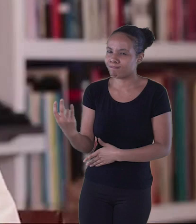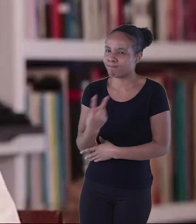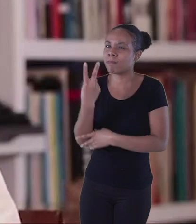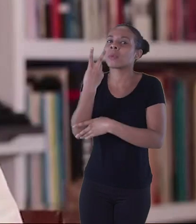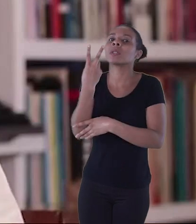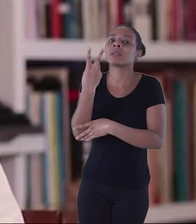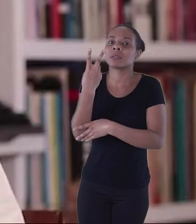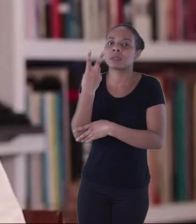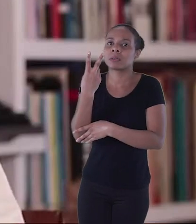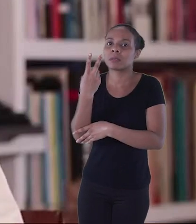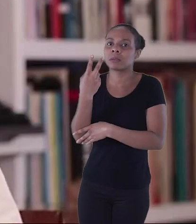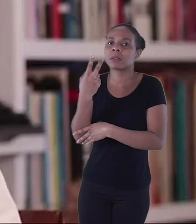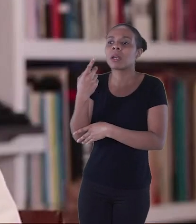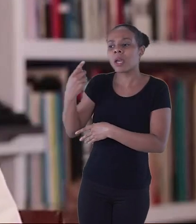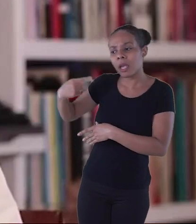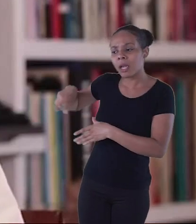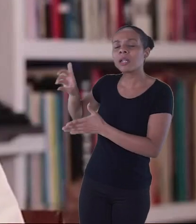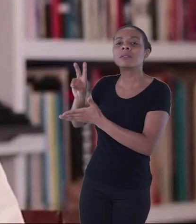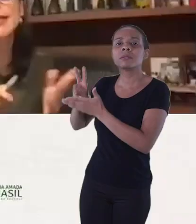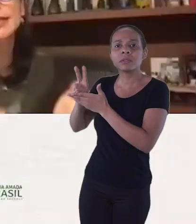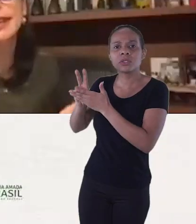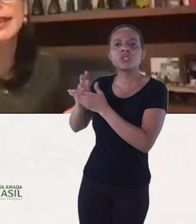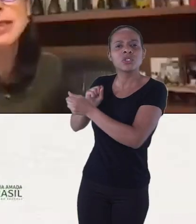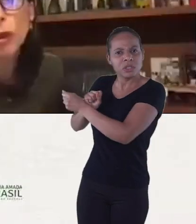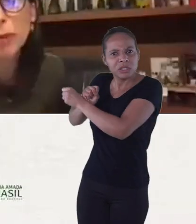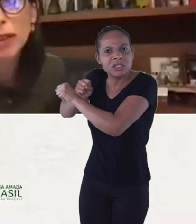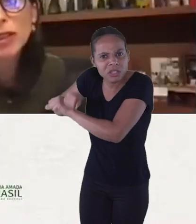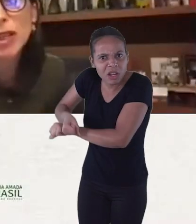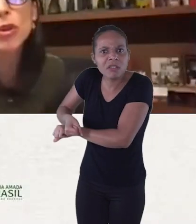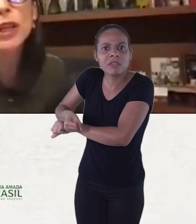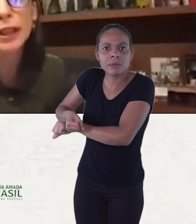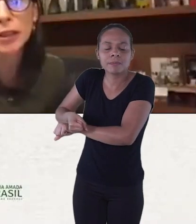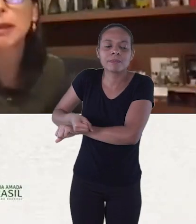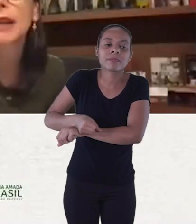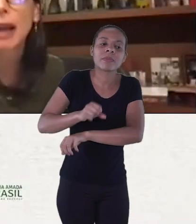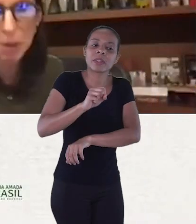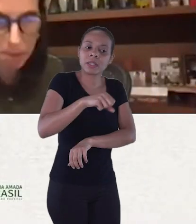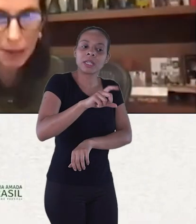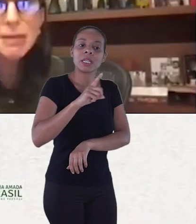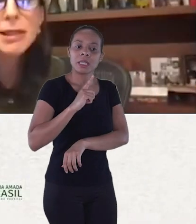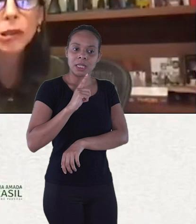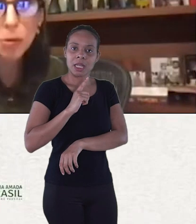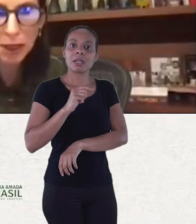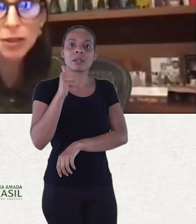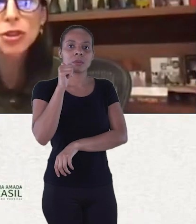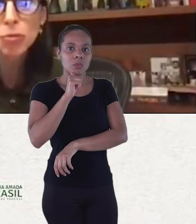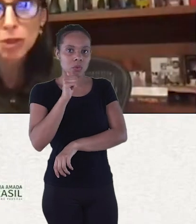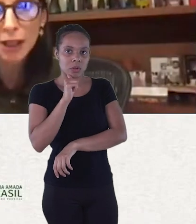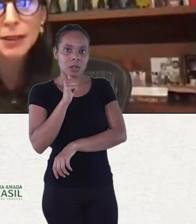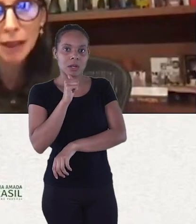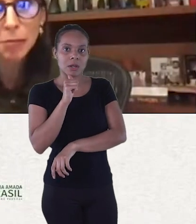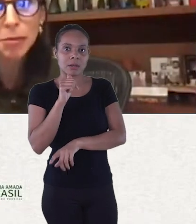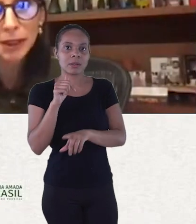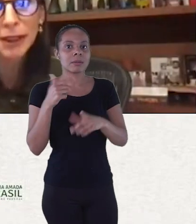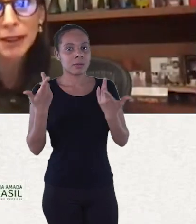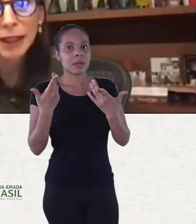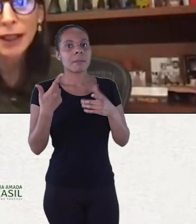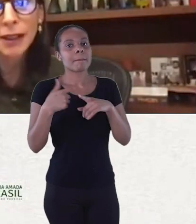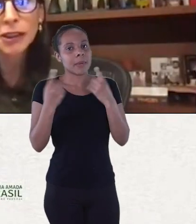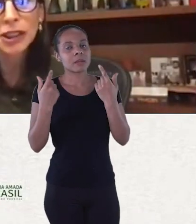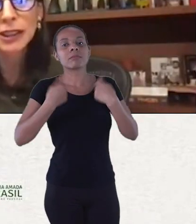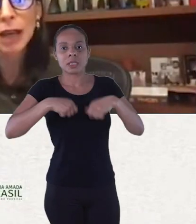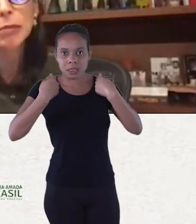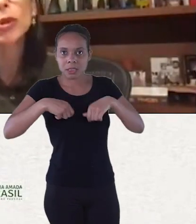foram tão escravizados quanto, né? E já existem enciclopédias das mulheres, mas cabem mais enciclopédias de mulheres, né?